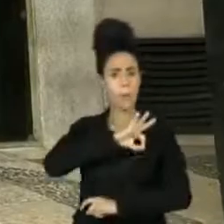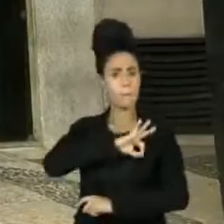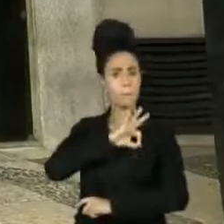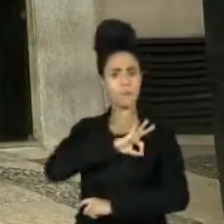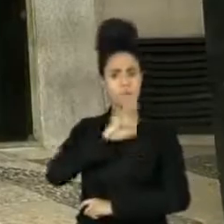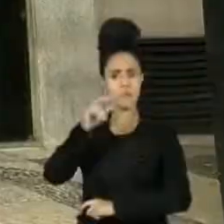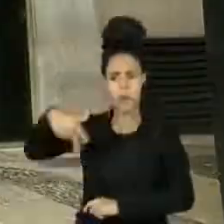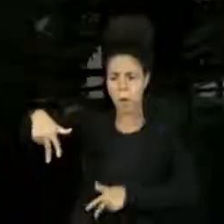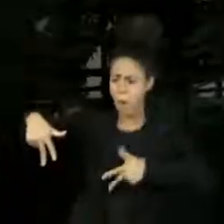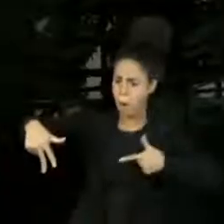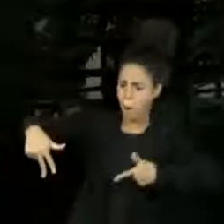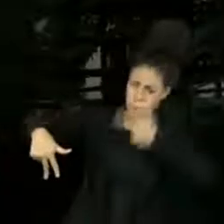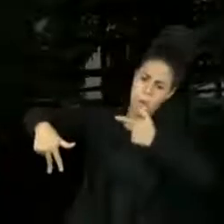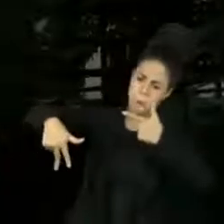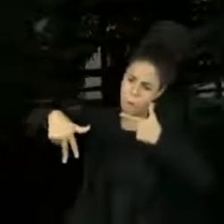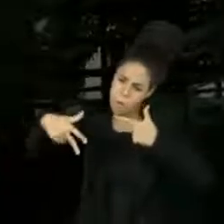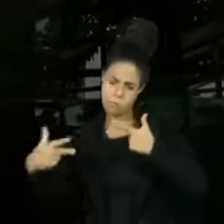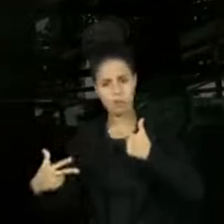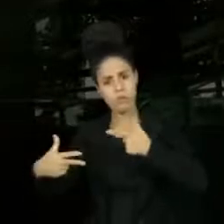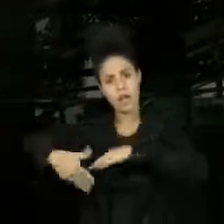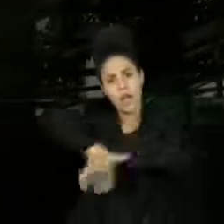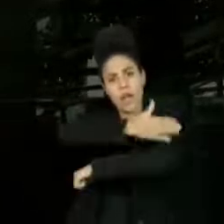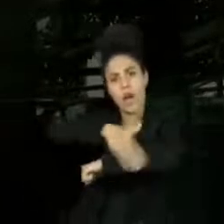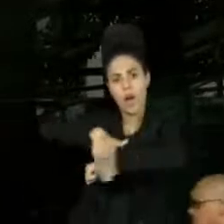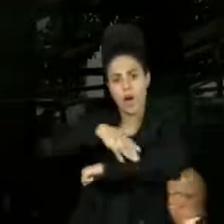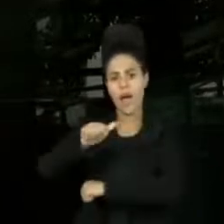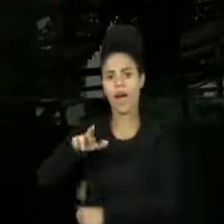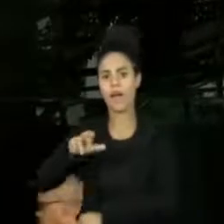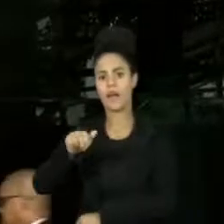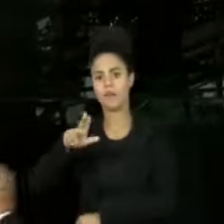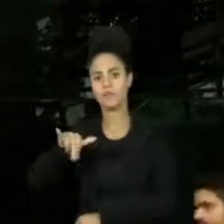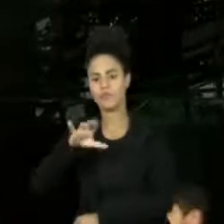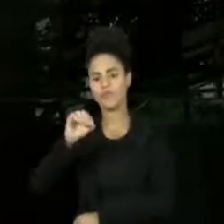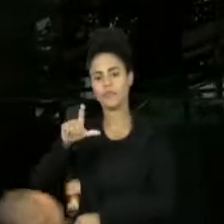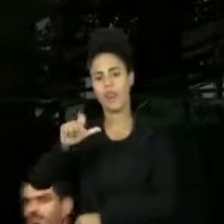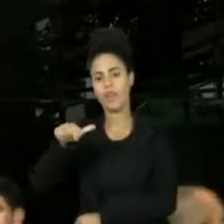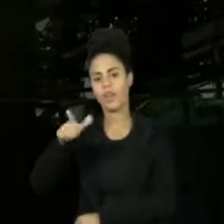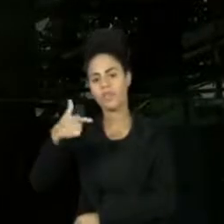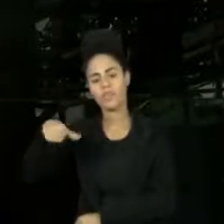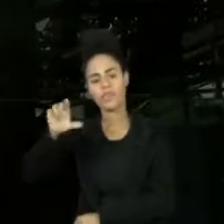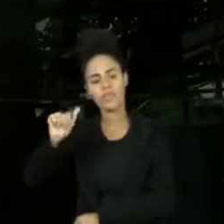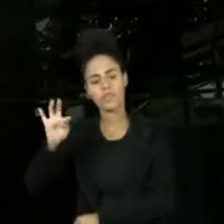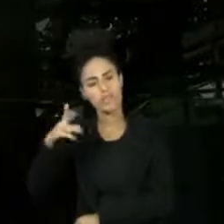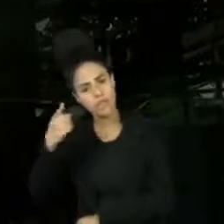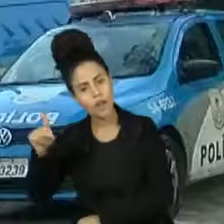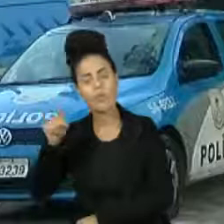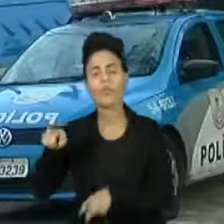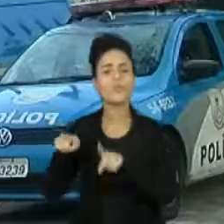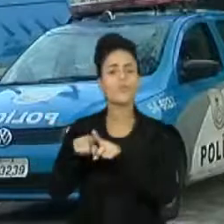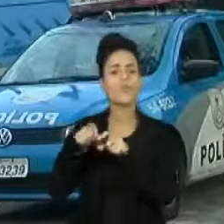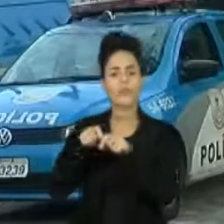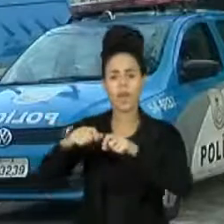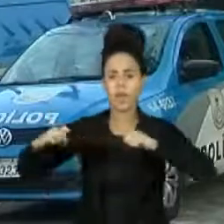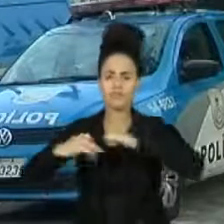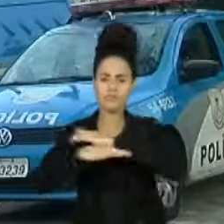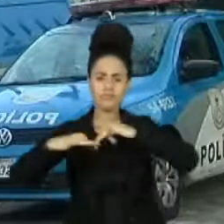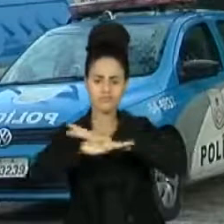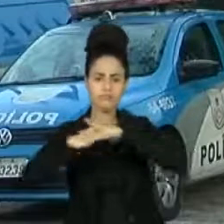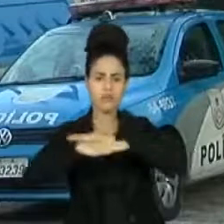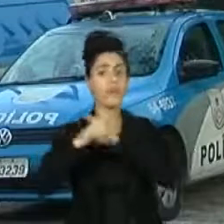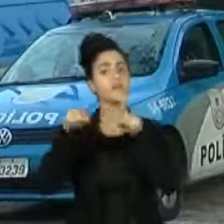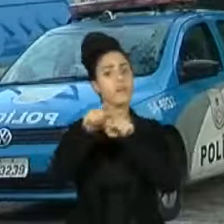terem atirado em direção à rua Araújo Leitão, apesar de saberem que esta é uma via de grande movimento de carros e